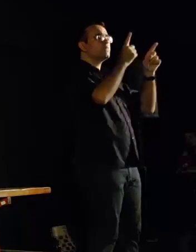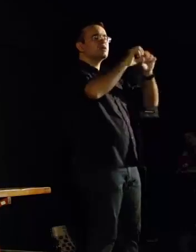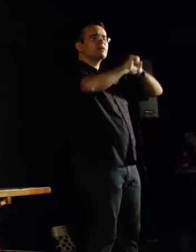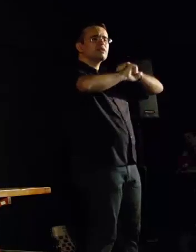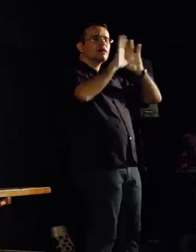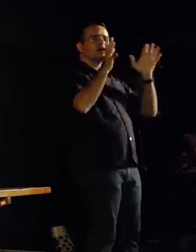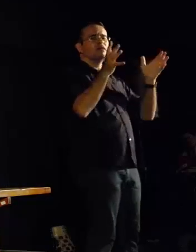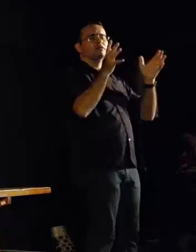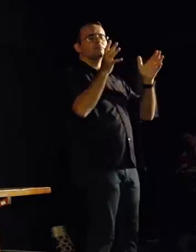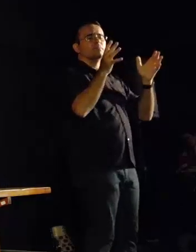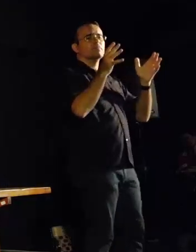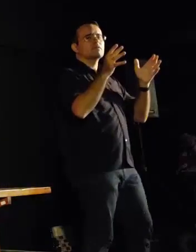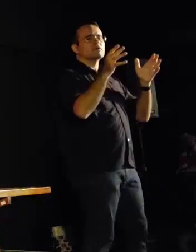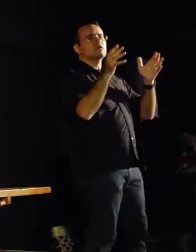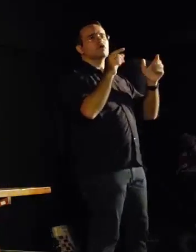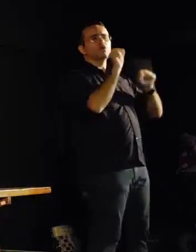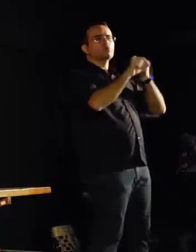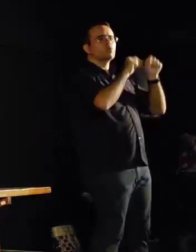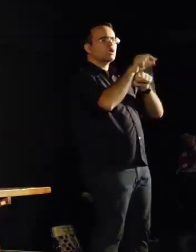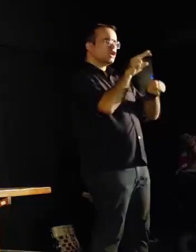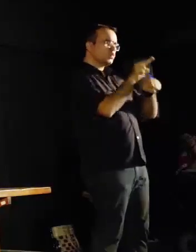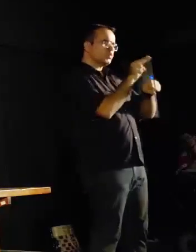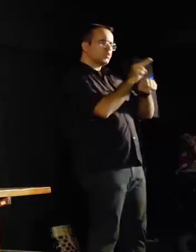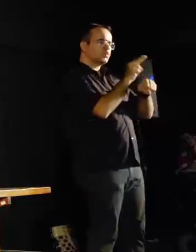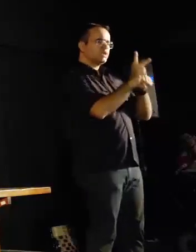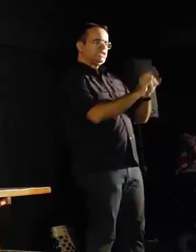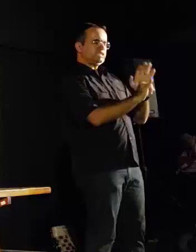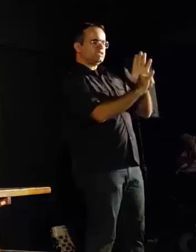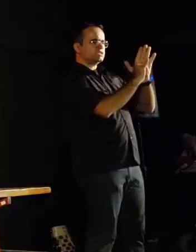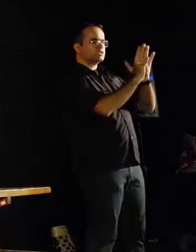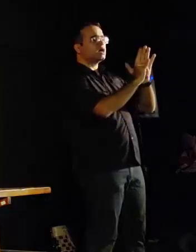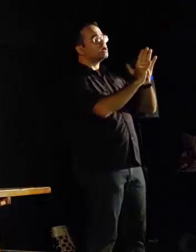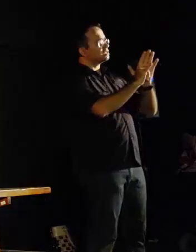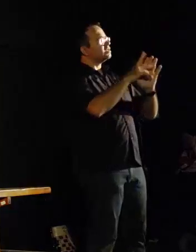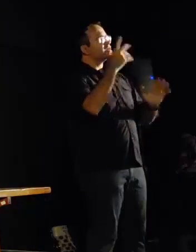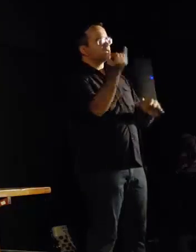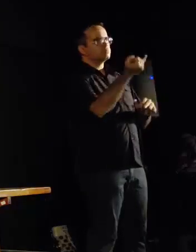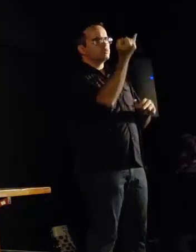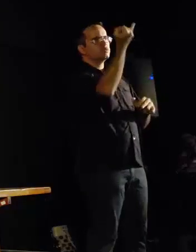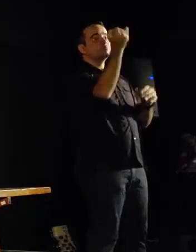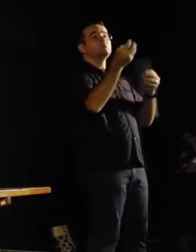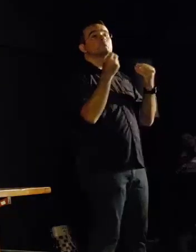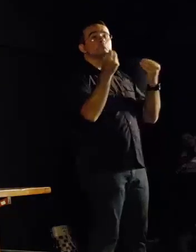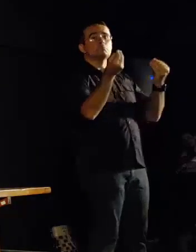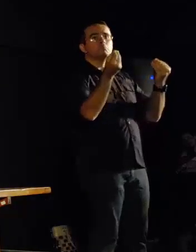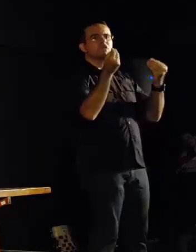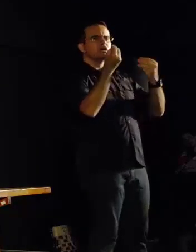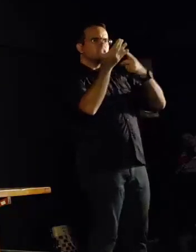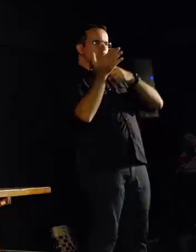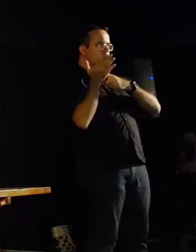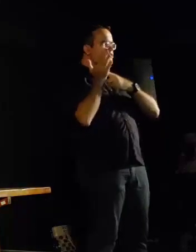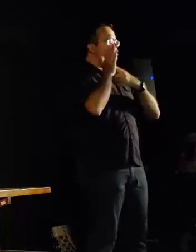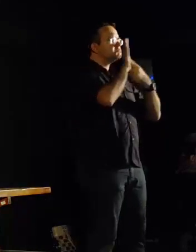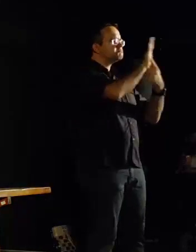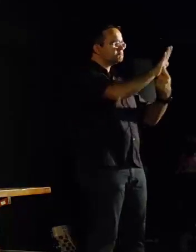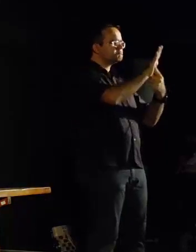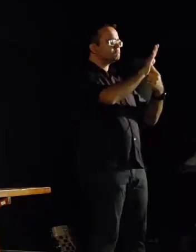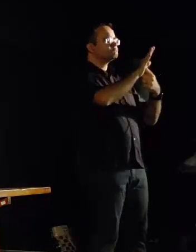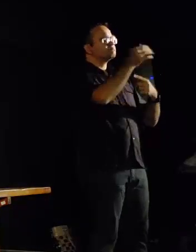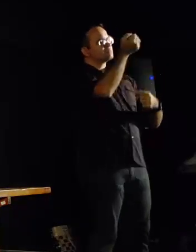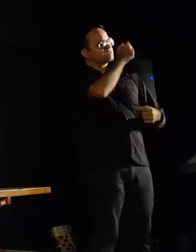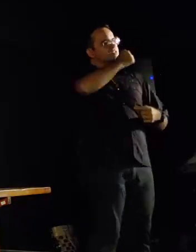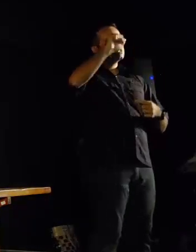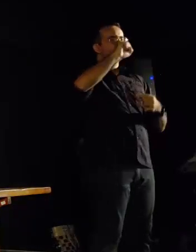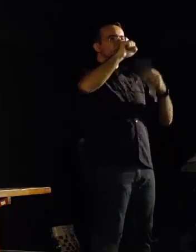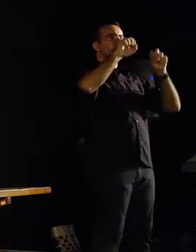que o uso provisório da identidade é decisivo, até para que você possa explicitar circuitos de violência. Né?